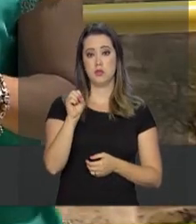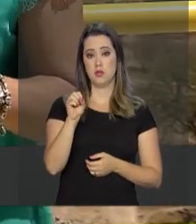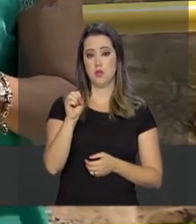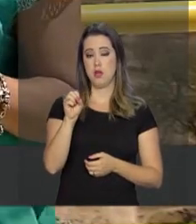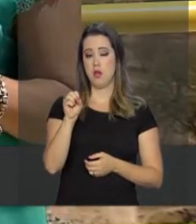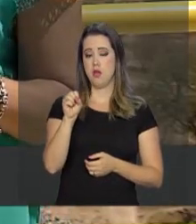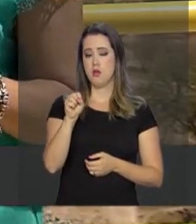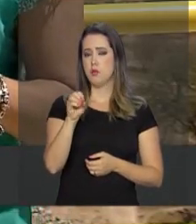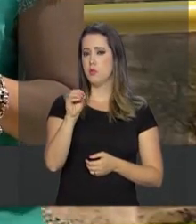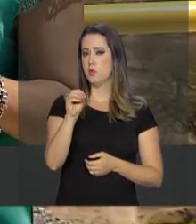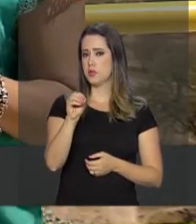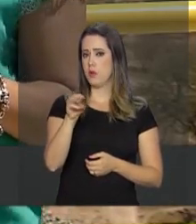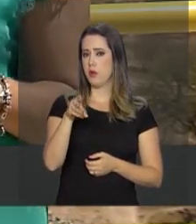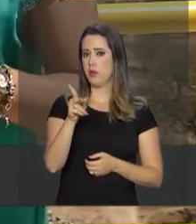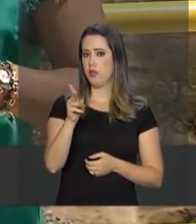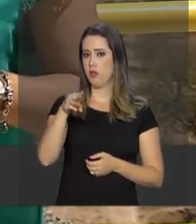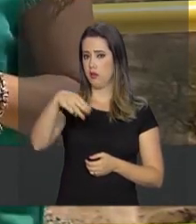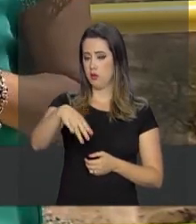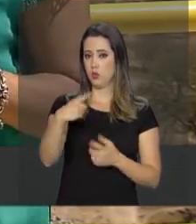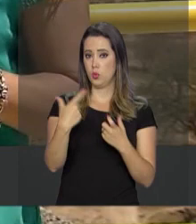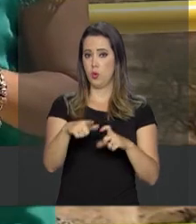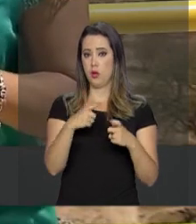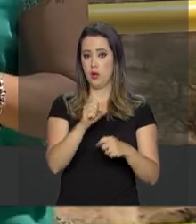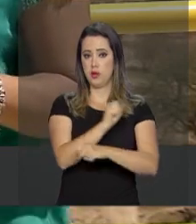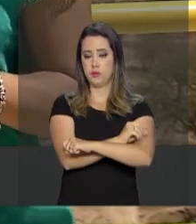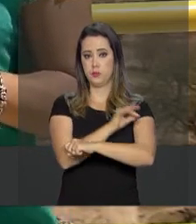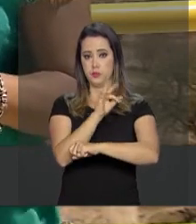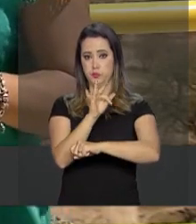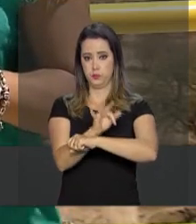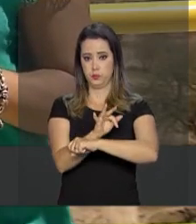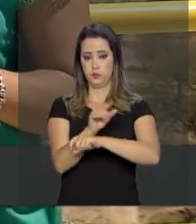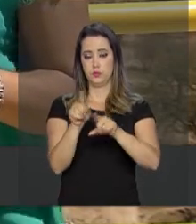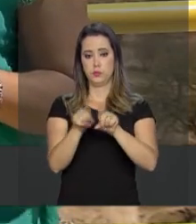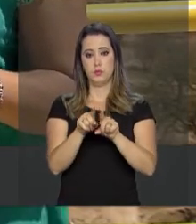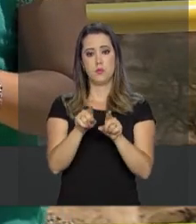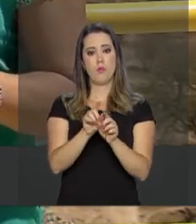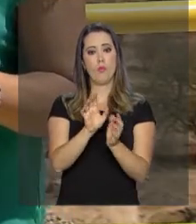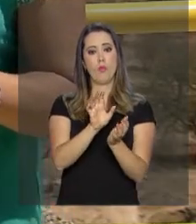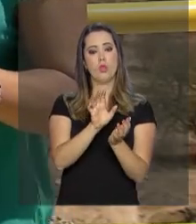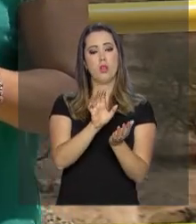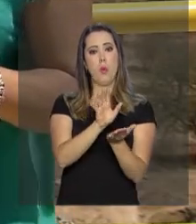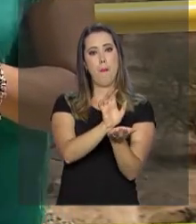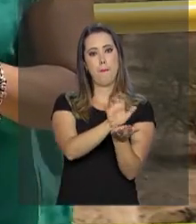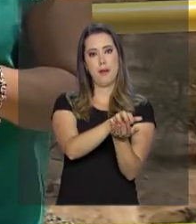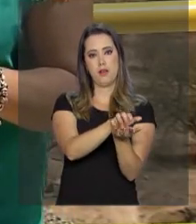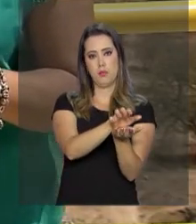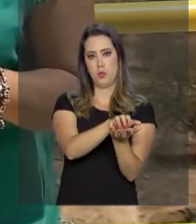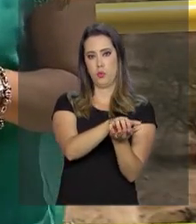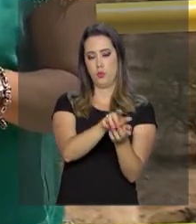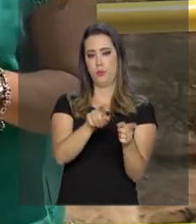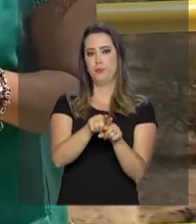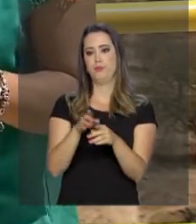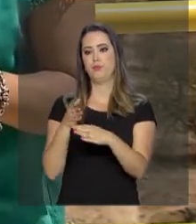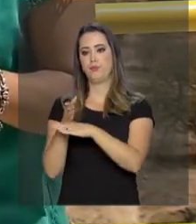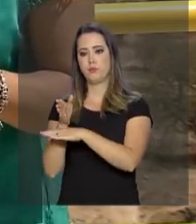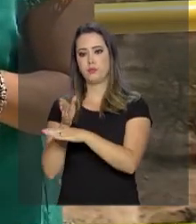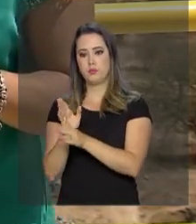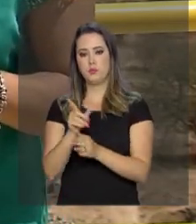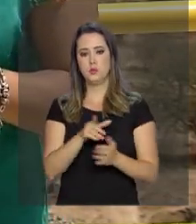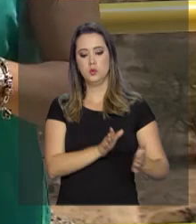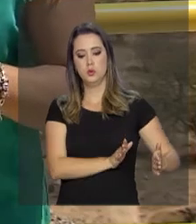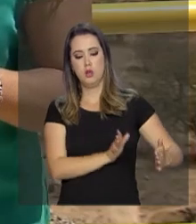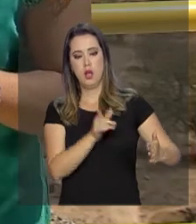de onde a água do rio são francisco é captada em cabrobó também no sertão pernambucano para entrar no projeto de